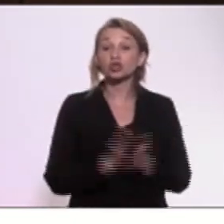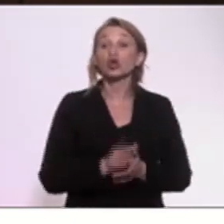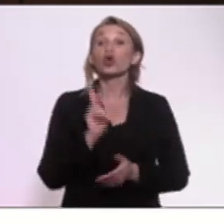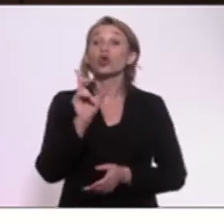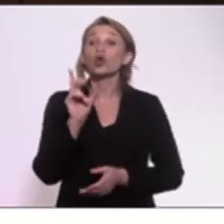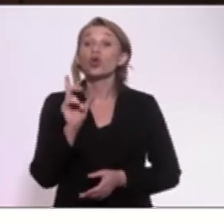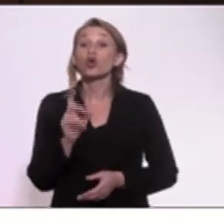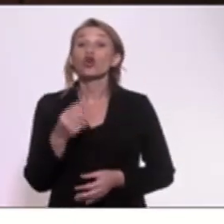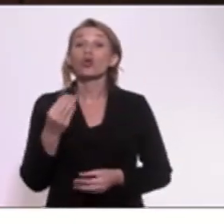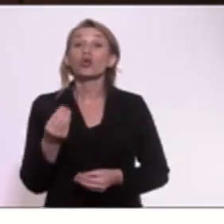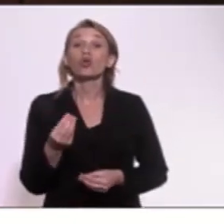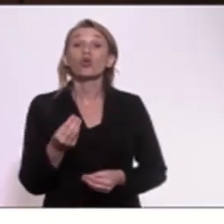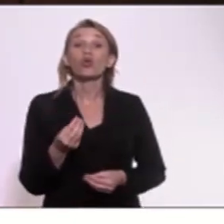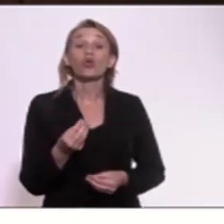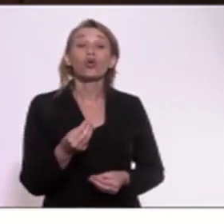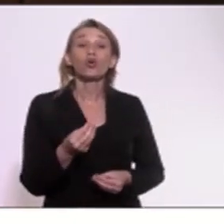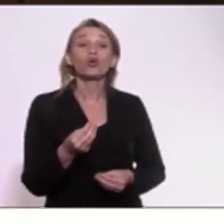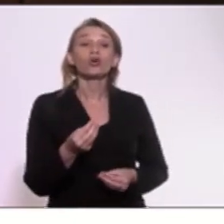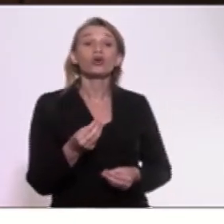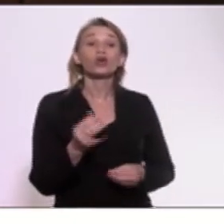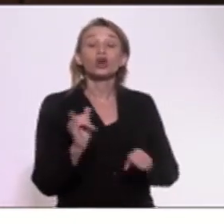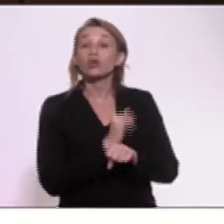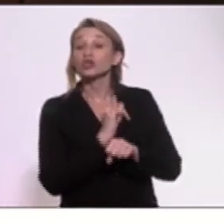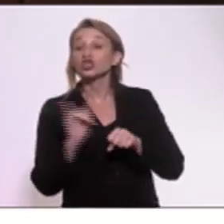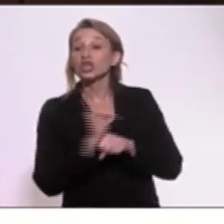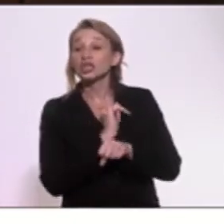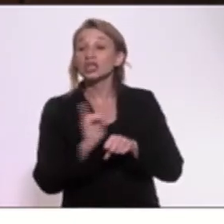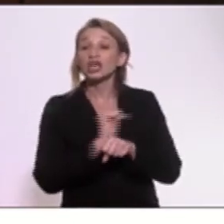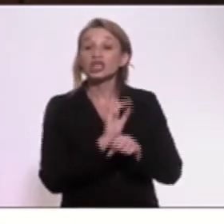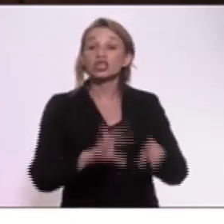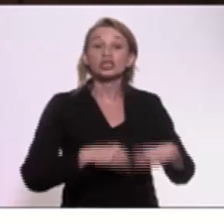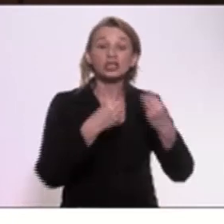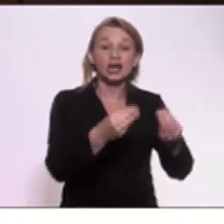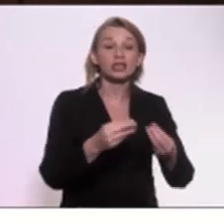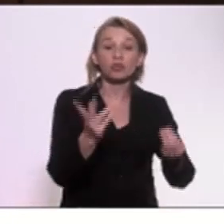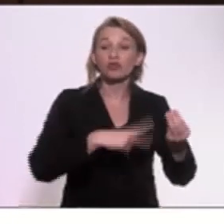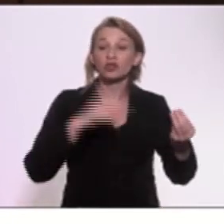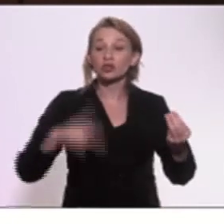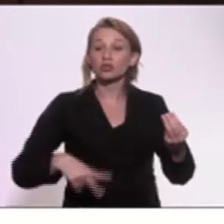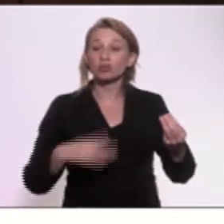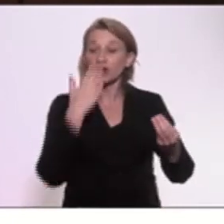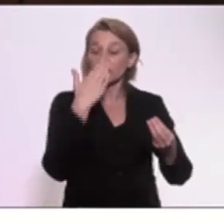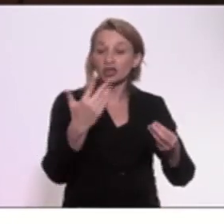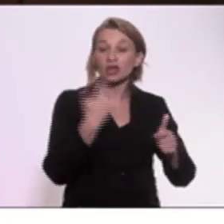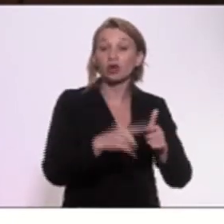estão sendo dadas para esse professor enfrentar essa situação problemática?